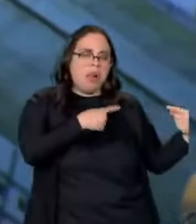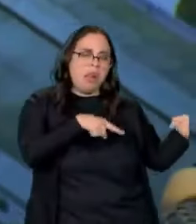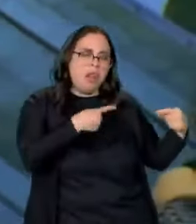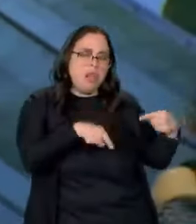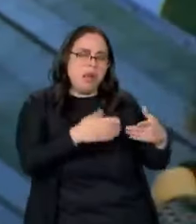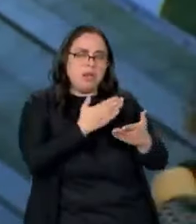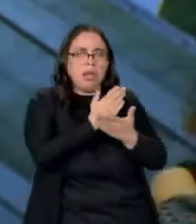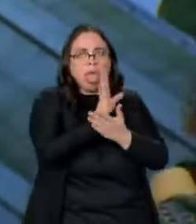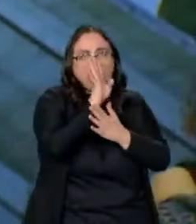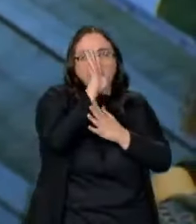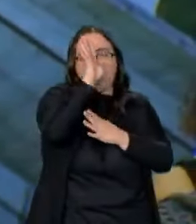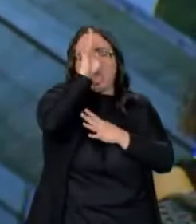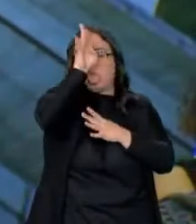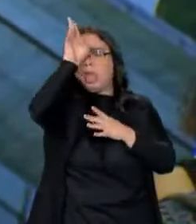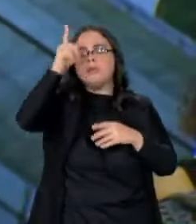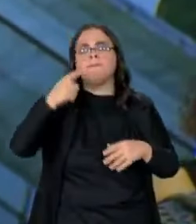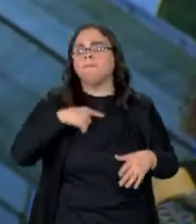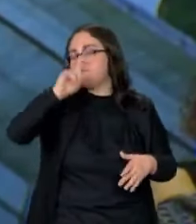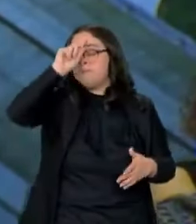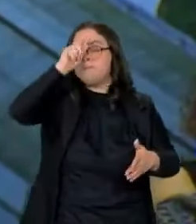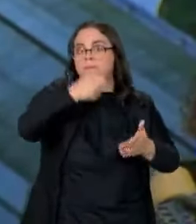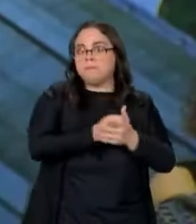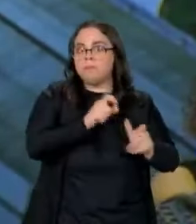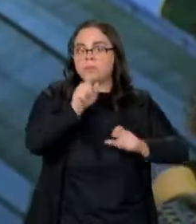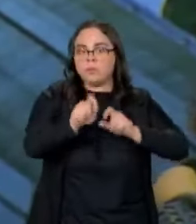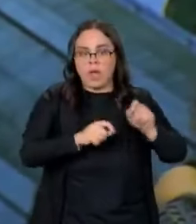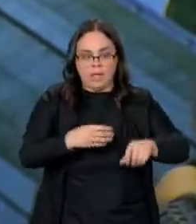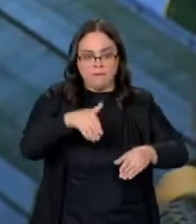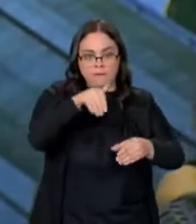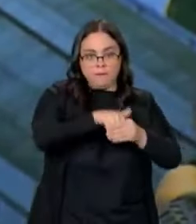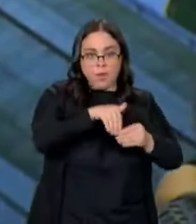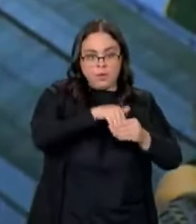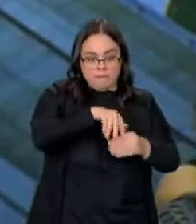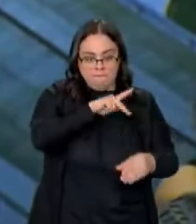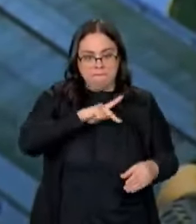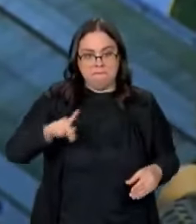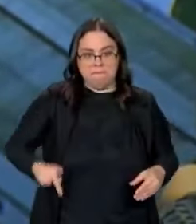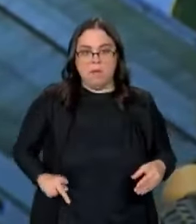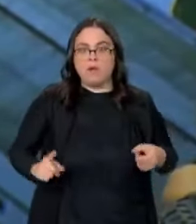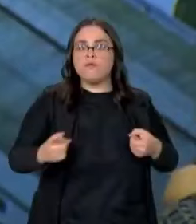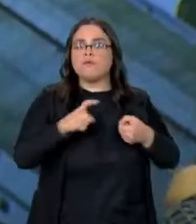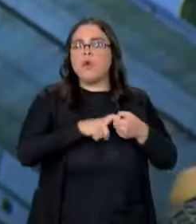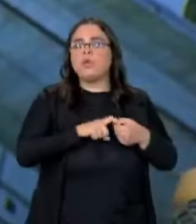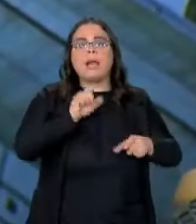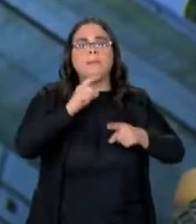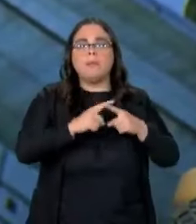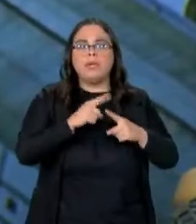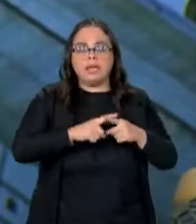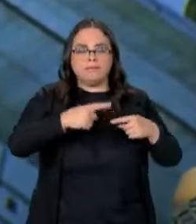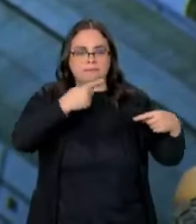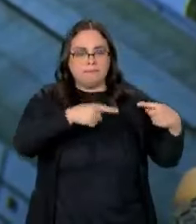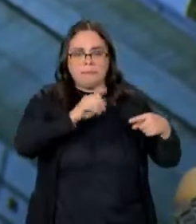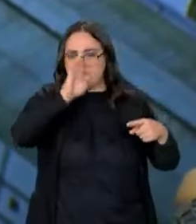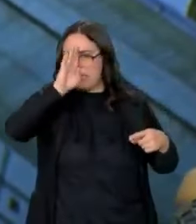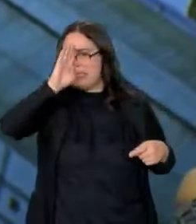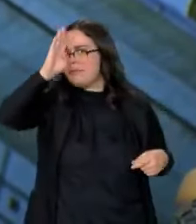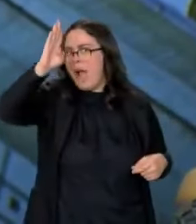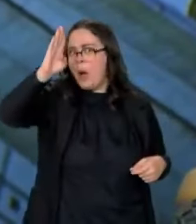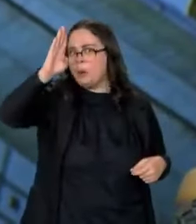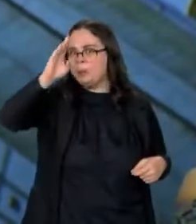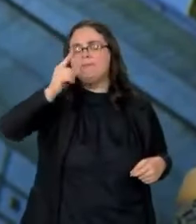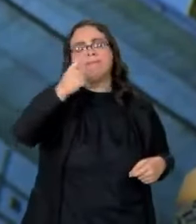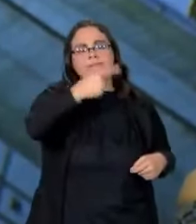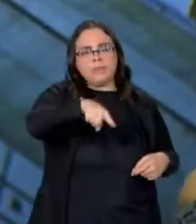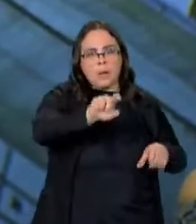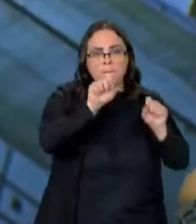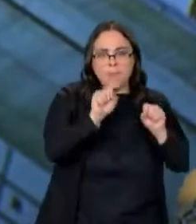nada a ver. E eu tomei uma decisão de votar para a presidência para discutir somente o principal. E é por isso que vocês